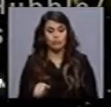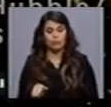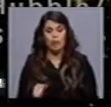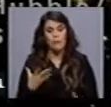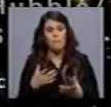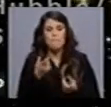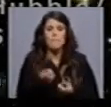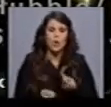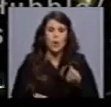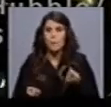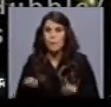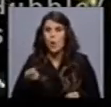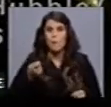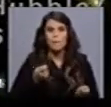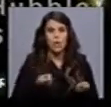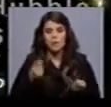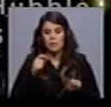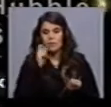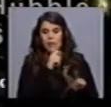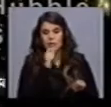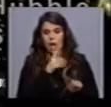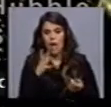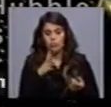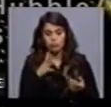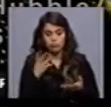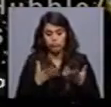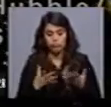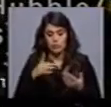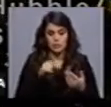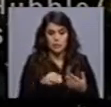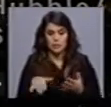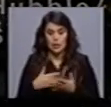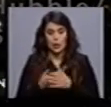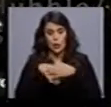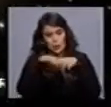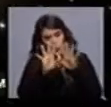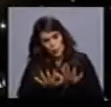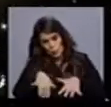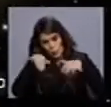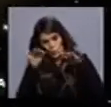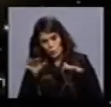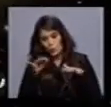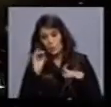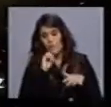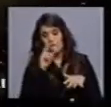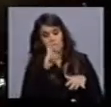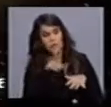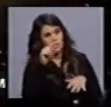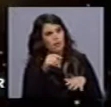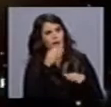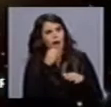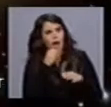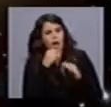que tivemos este bailado gravitacional, houve então esta agitação que provocou uma onda que nós até conseguimos encontrar este tipo de ondas na Terra. Quando